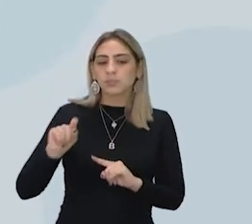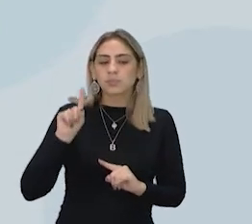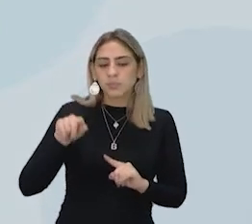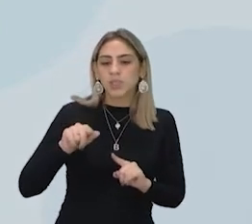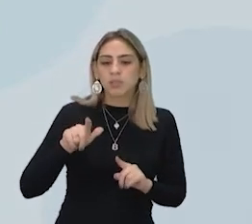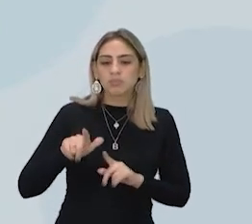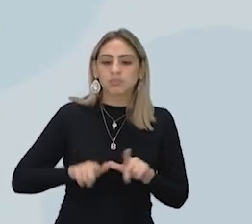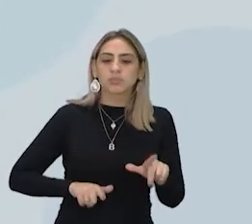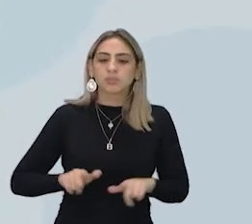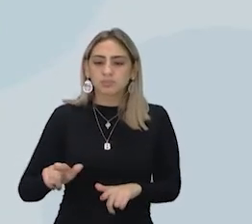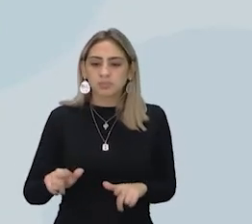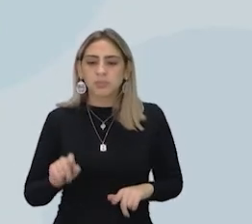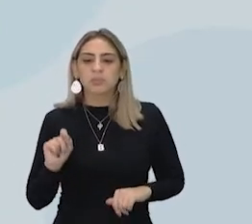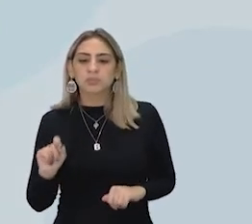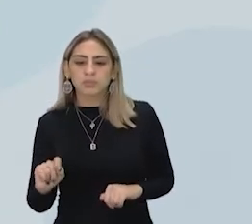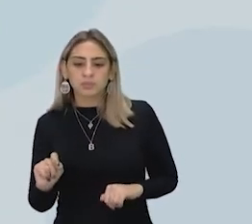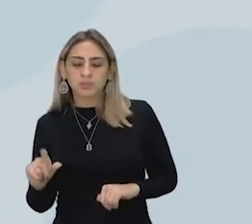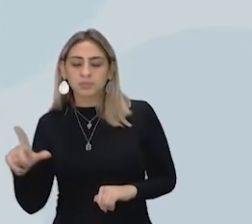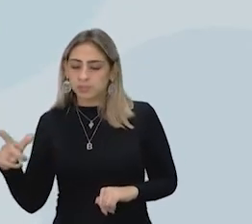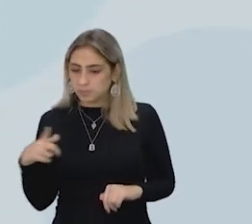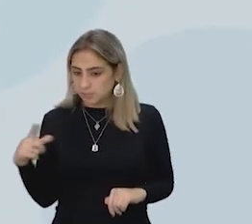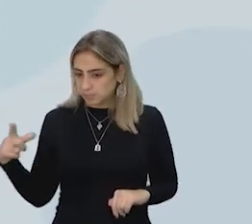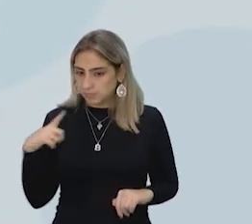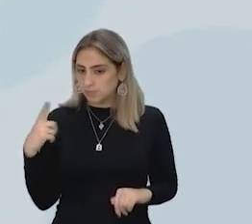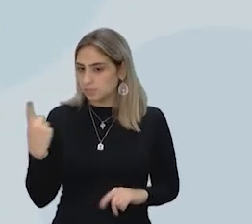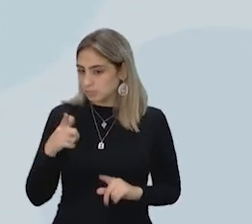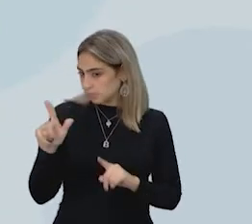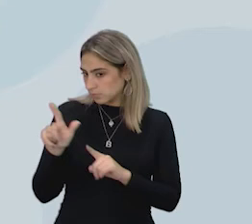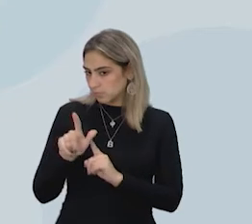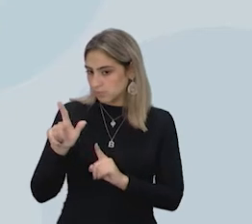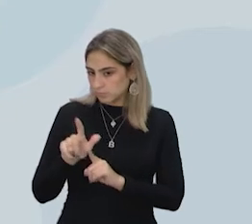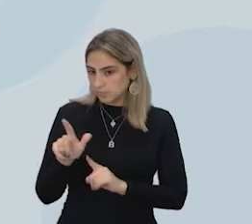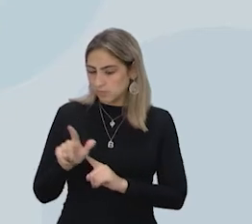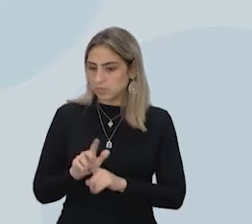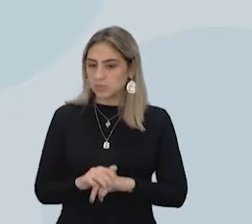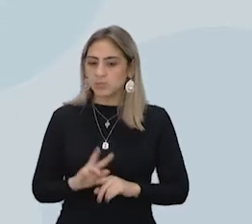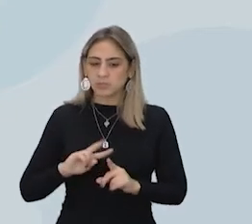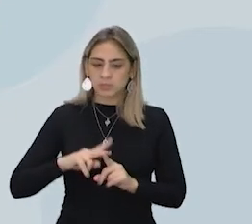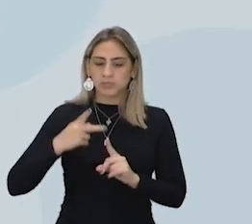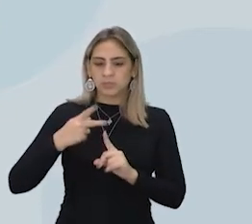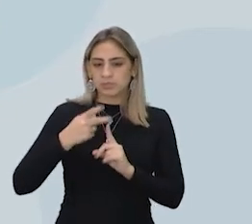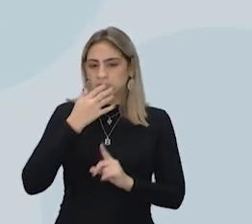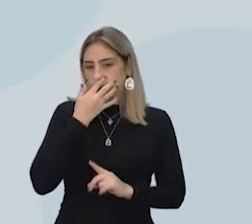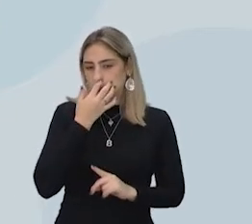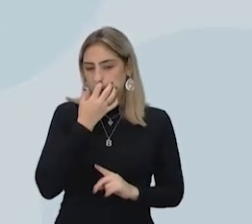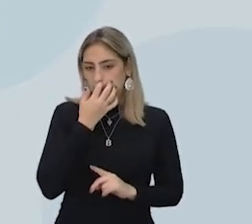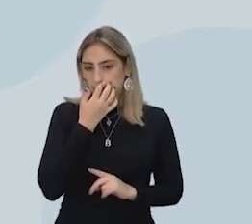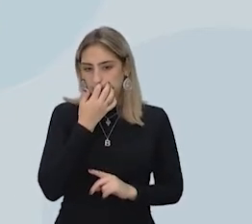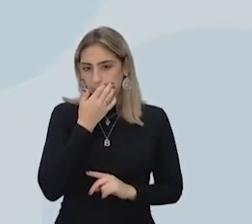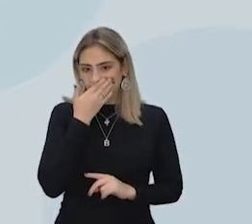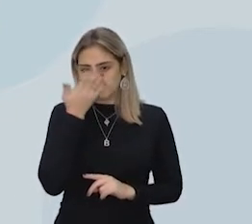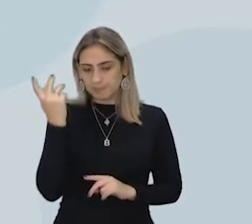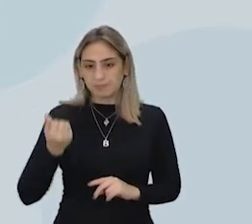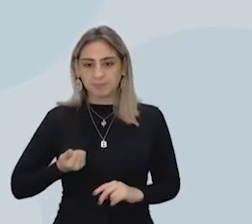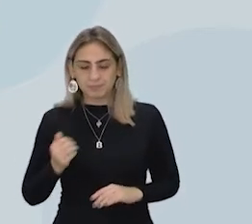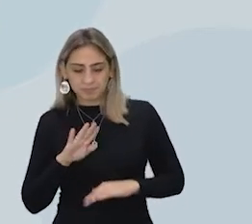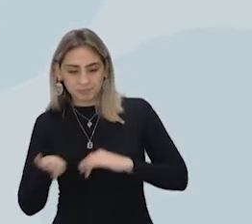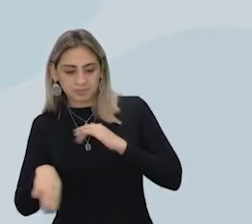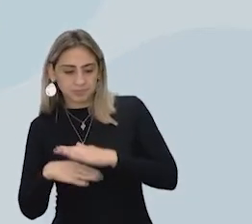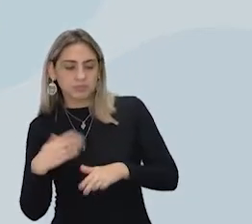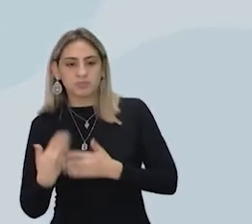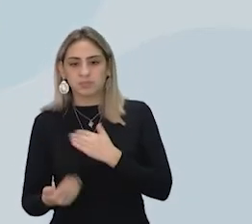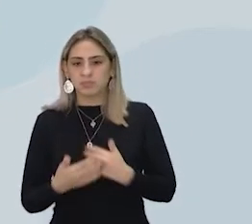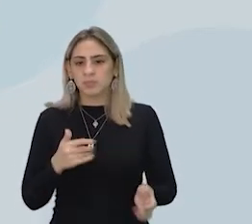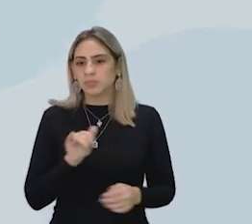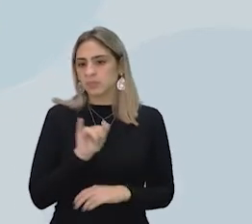funções exponenciais? São aquelas que têm uma letra, né, no expoente. Então, é um número aqui embaixo qualquer, sei lá,